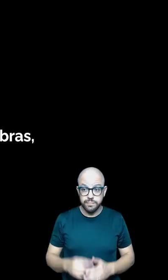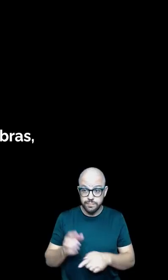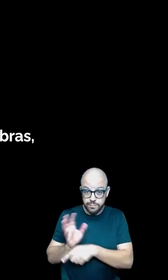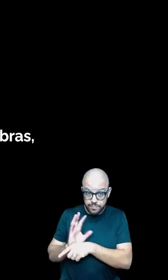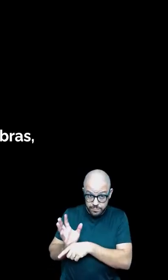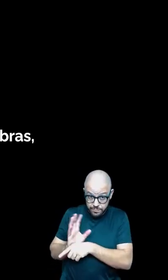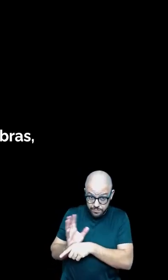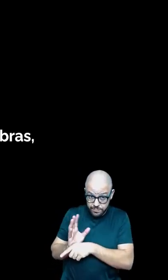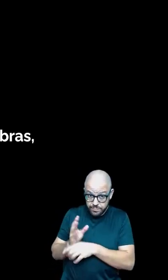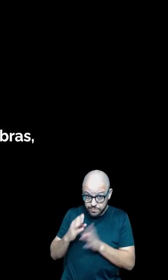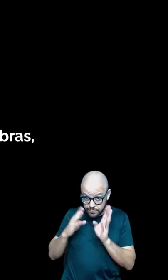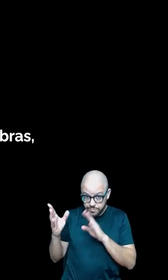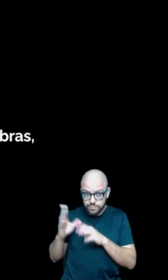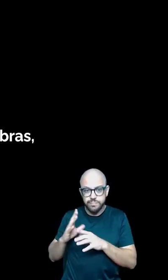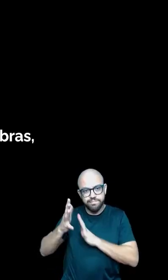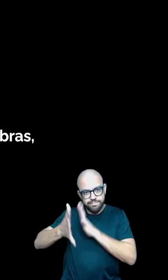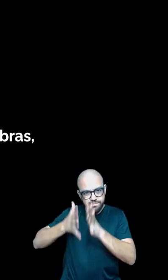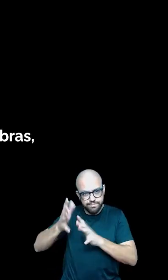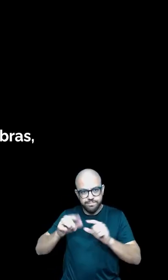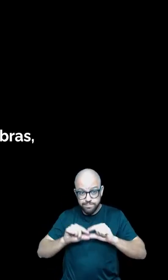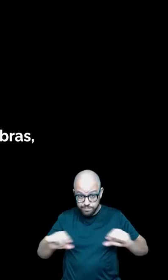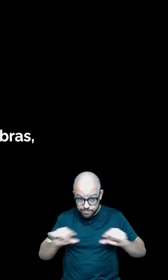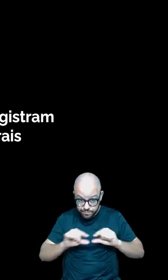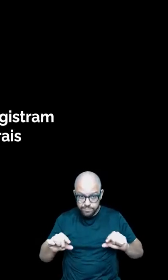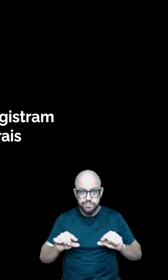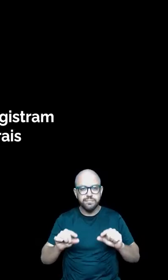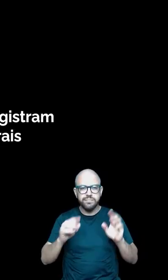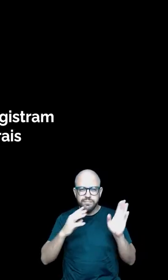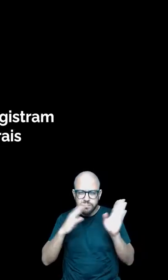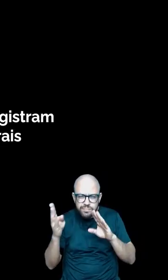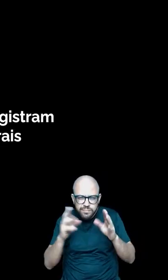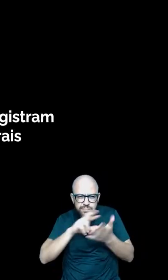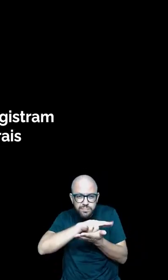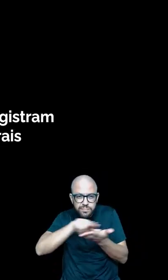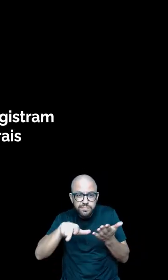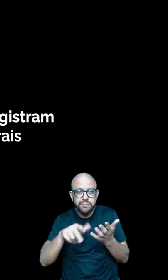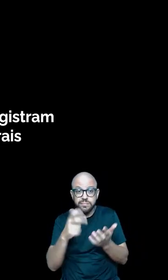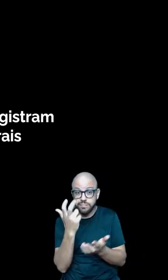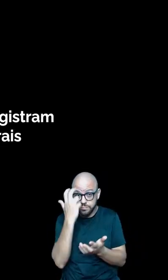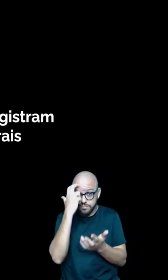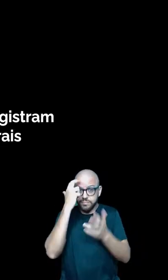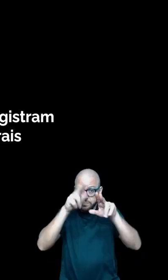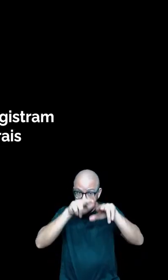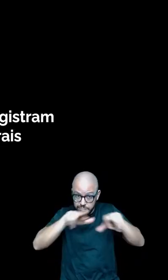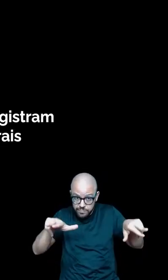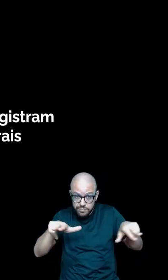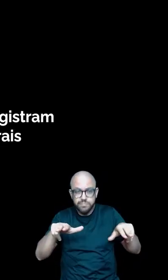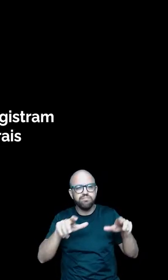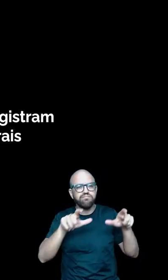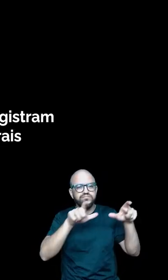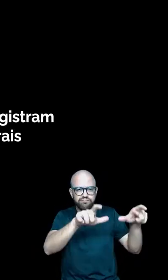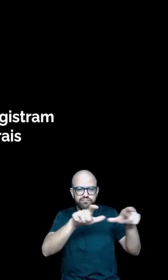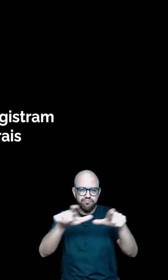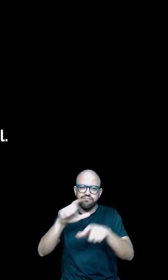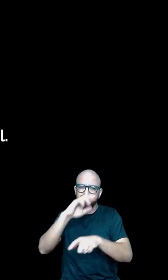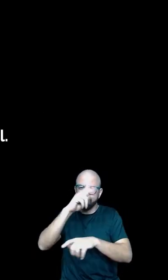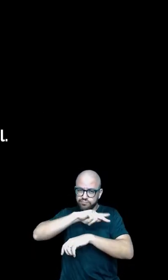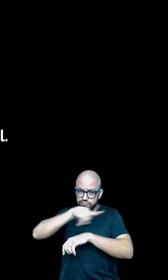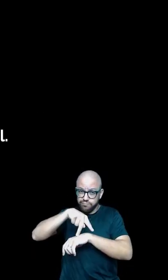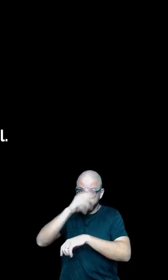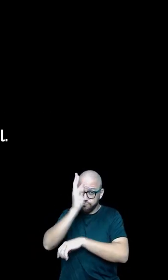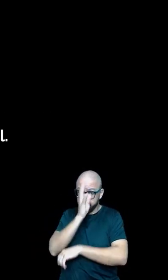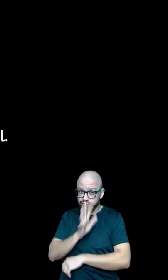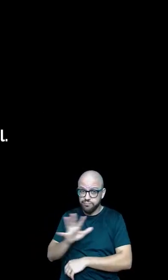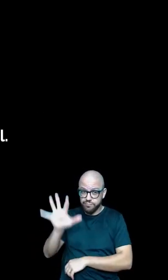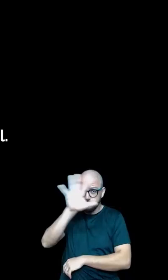O vídeo a seguir possui recursos de legenda e libras. Apresenta cenas dinâmicas que registram diversas manifestações culturais de todas